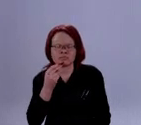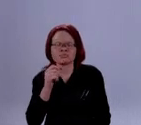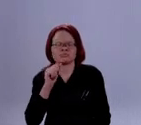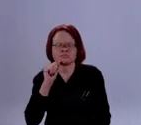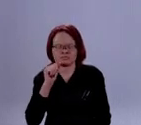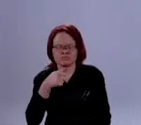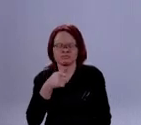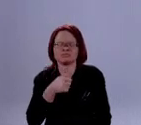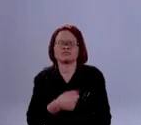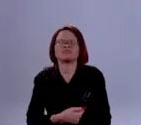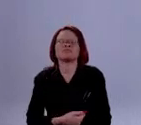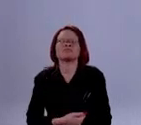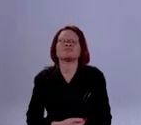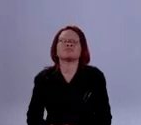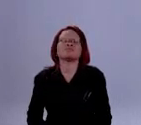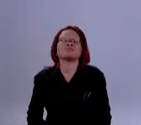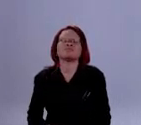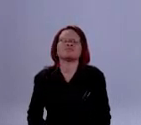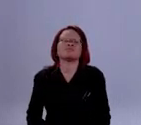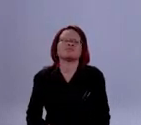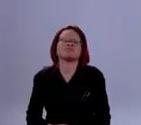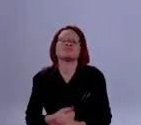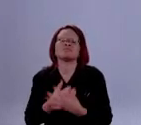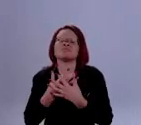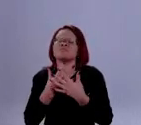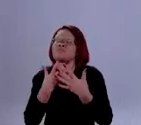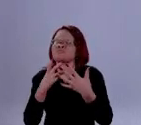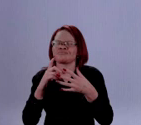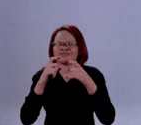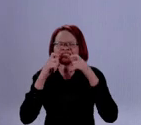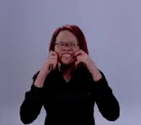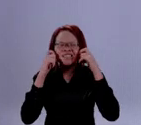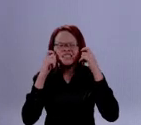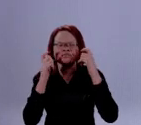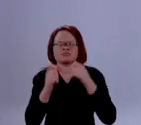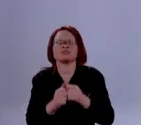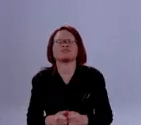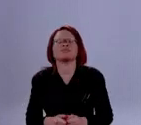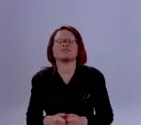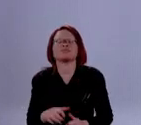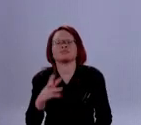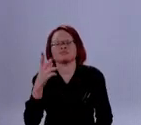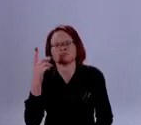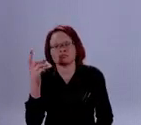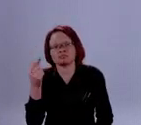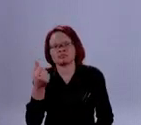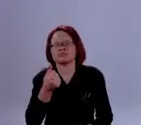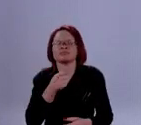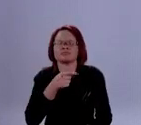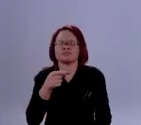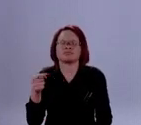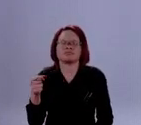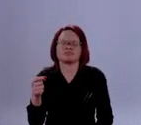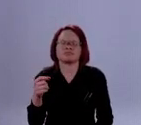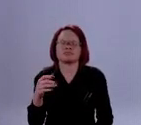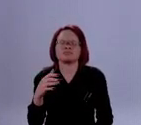respondeu correto o avô respondeu com muita alegria a outra frase